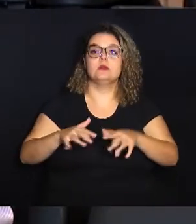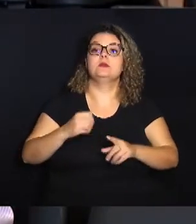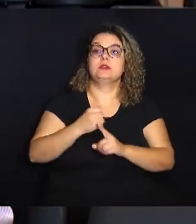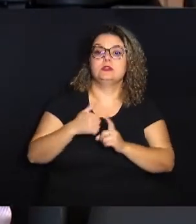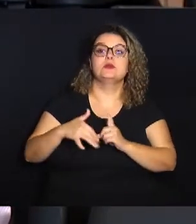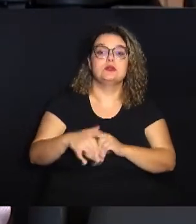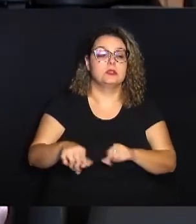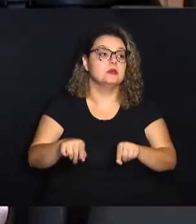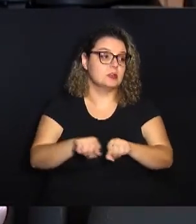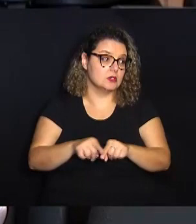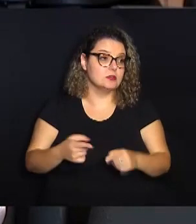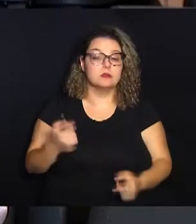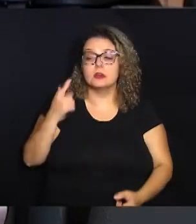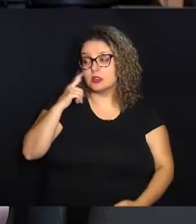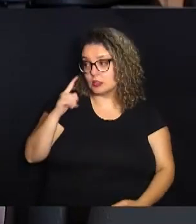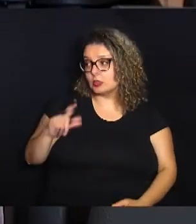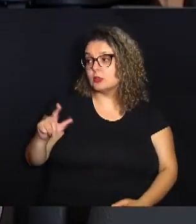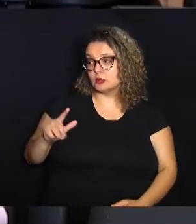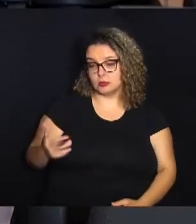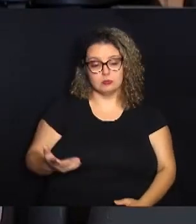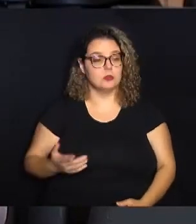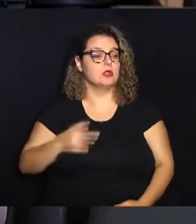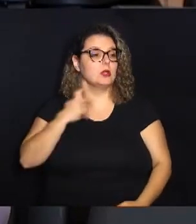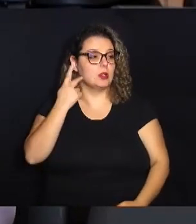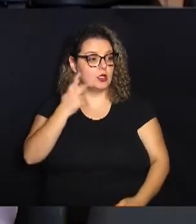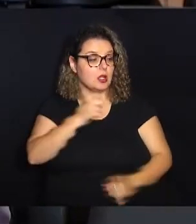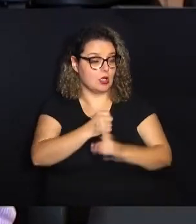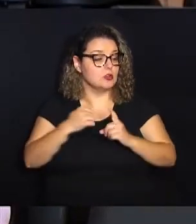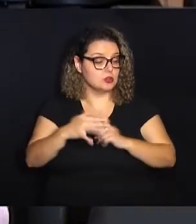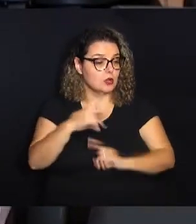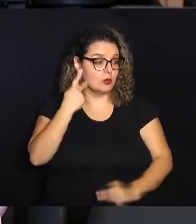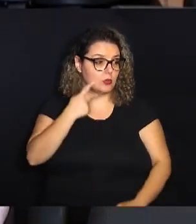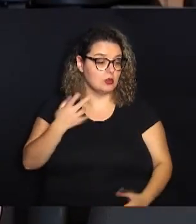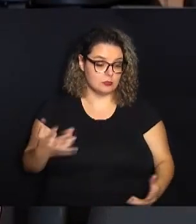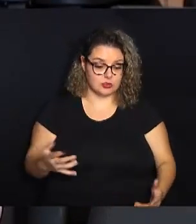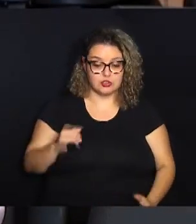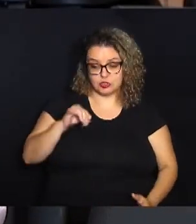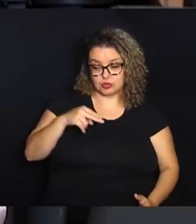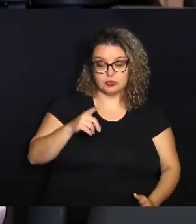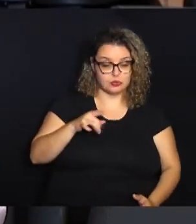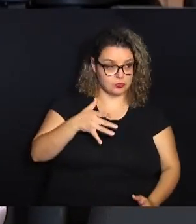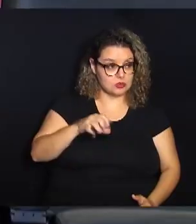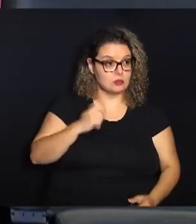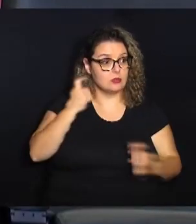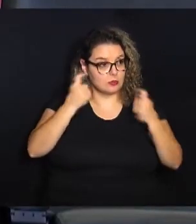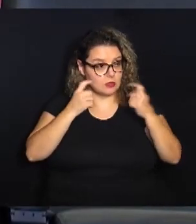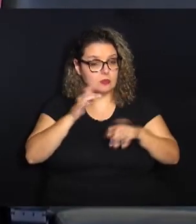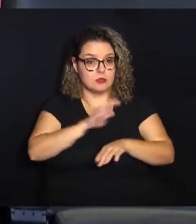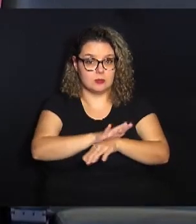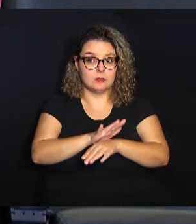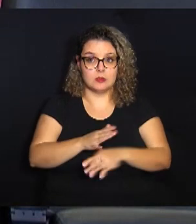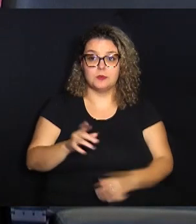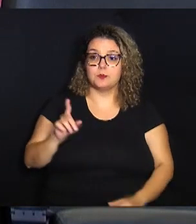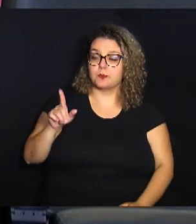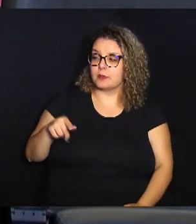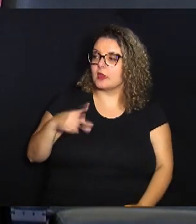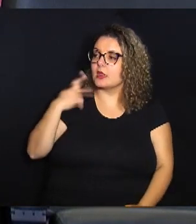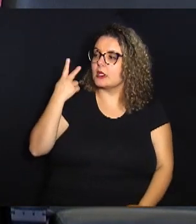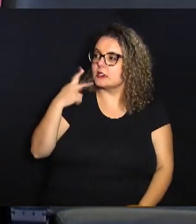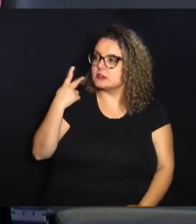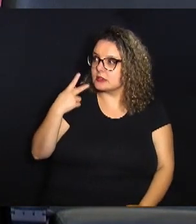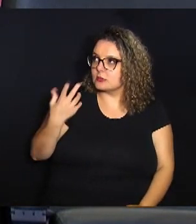sociedade também, né? Claro. Porque a sociedade, com políticas de indução, ela vai estar preocupada em ajudar nisso, né? Essa